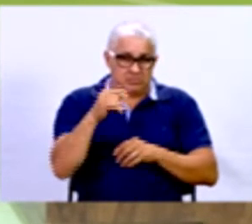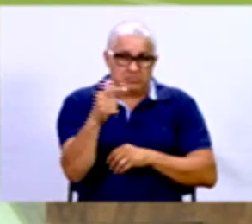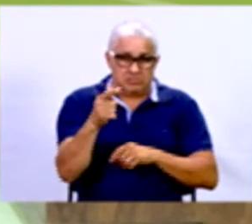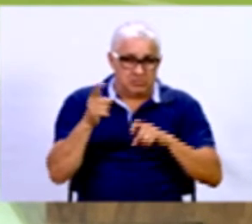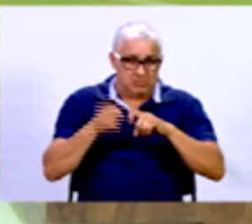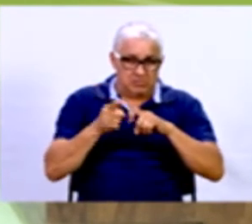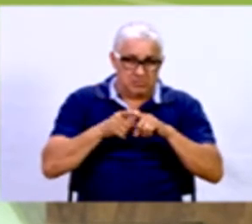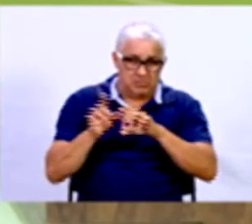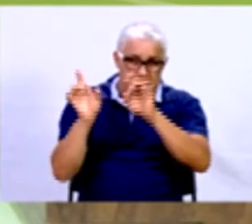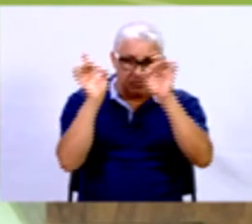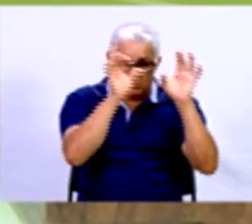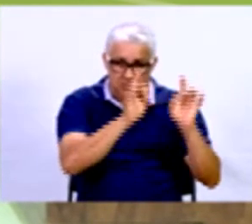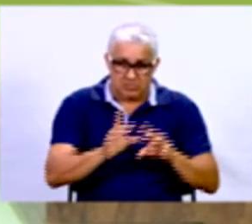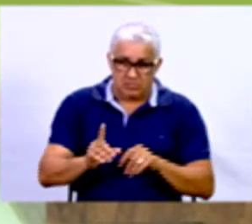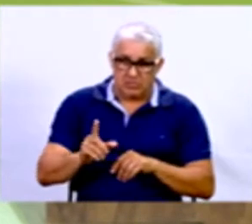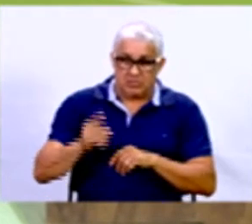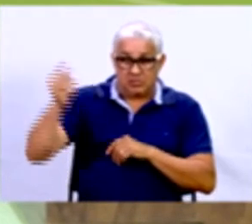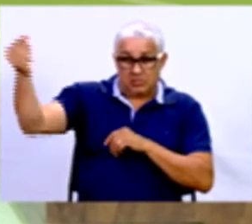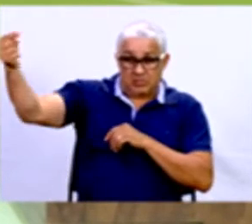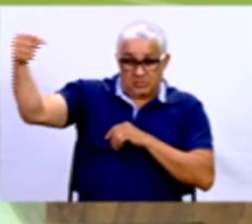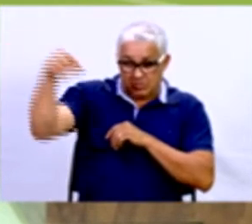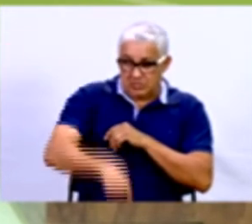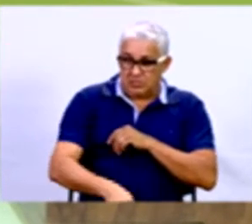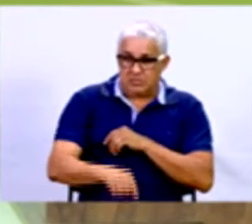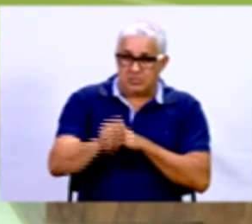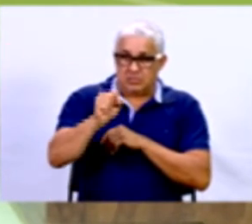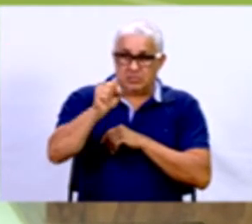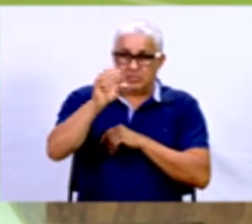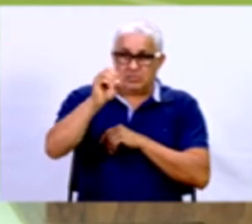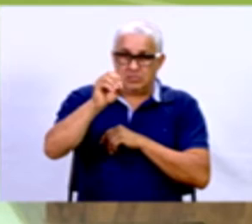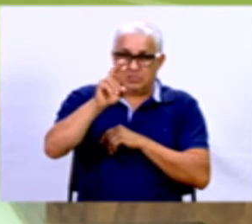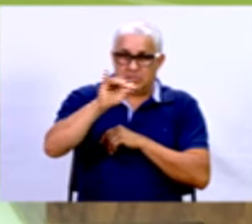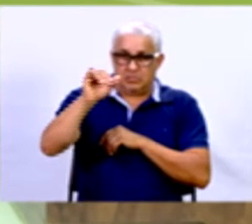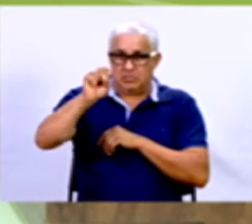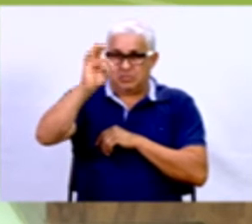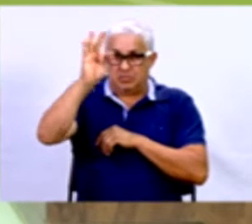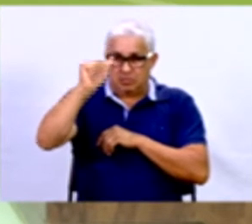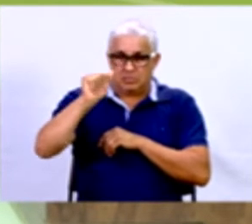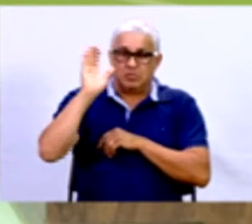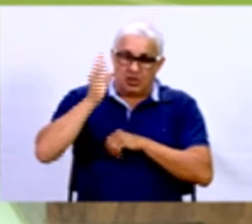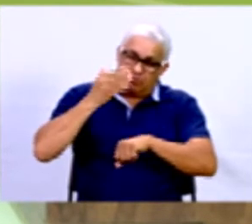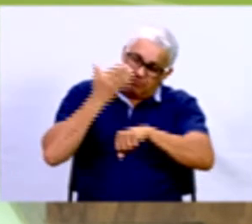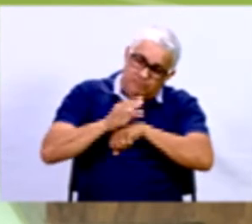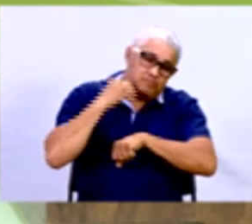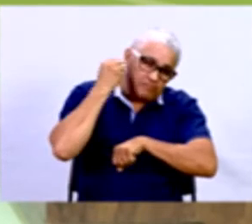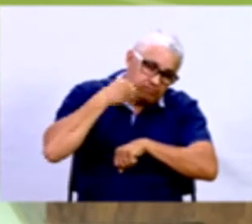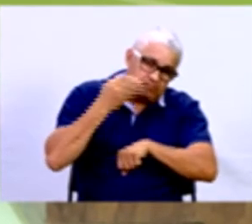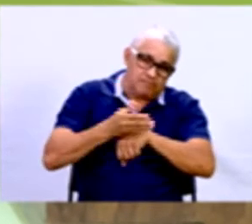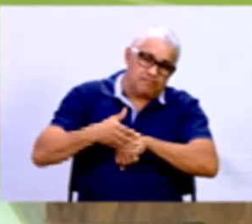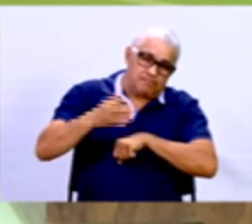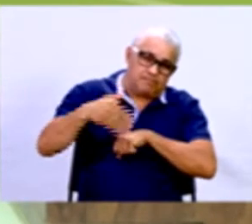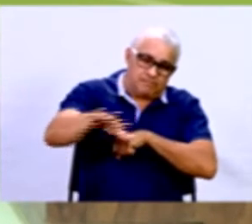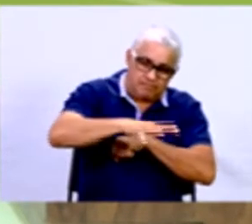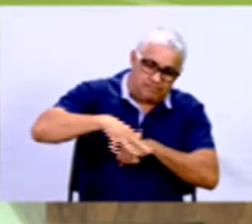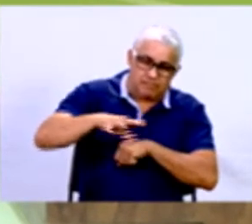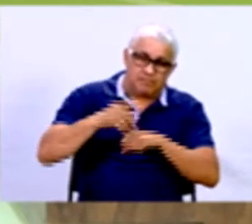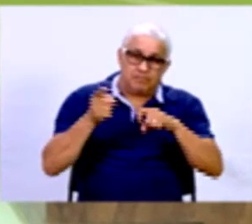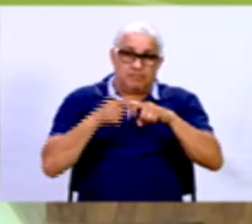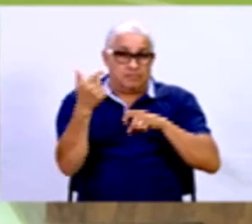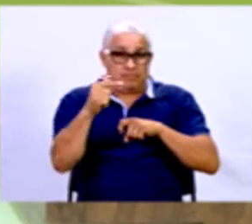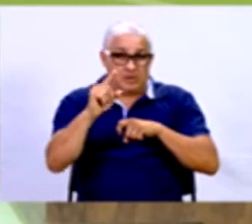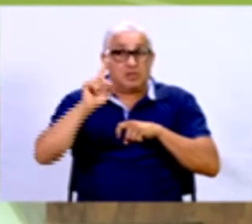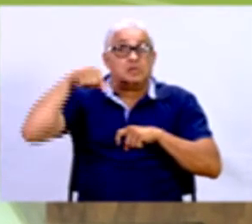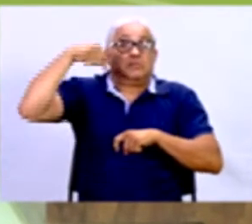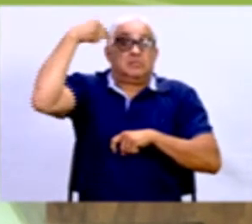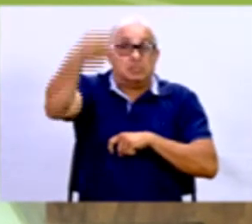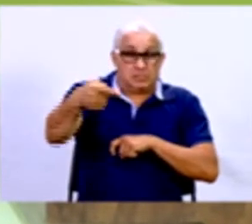especialização na área, vem o socorrista que tenha treinamento na área. O médico que não tenha treinamento, ele vem depois